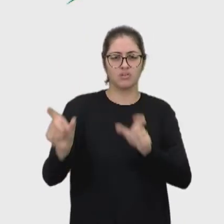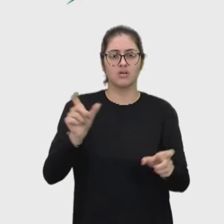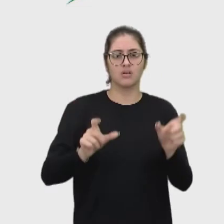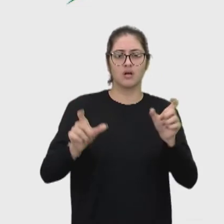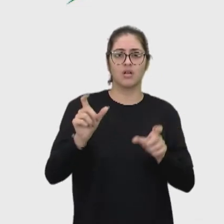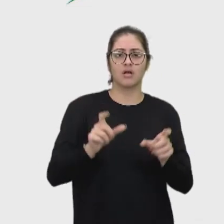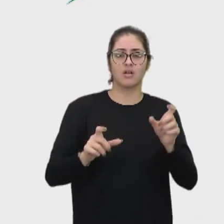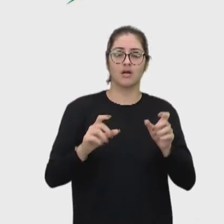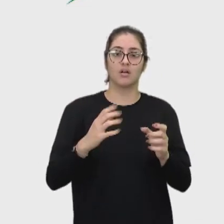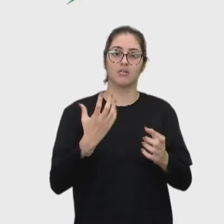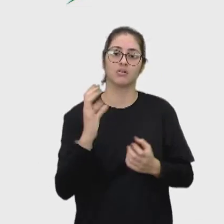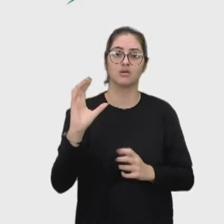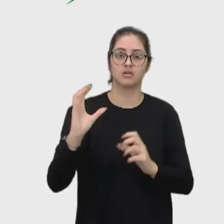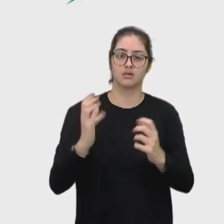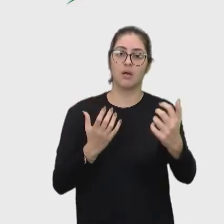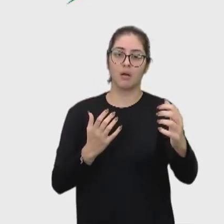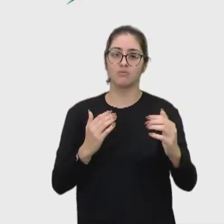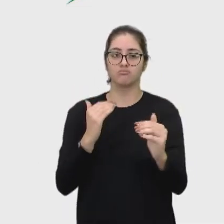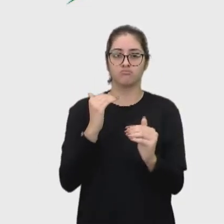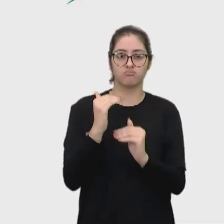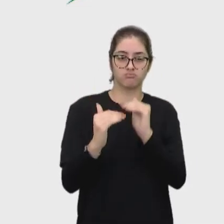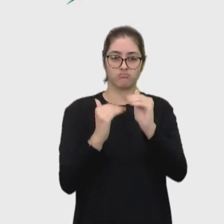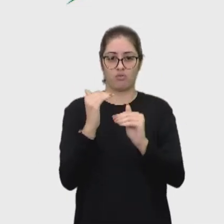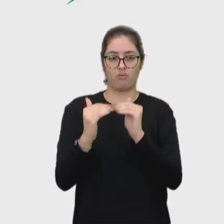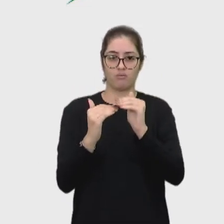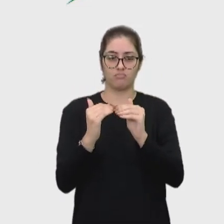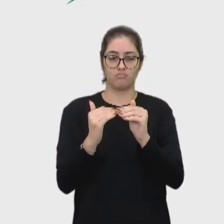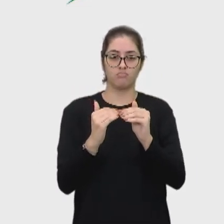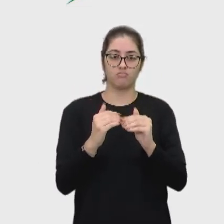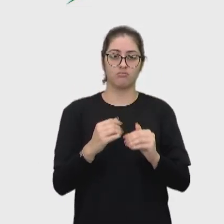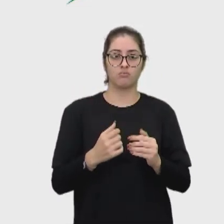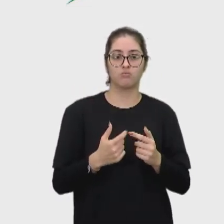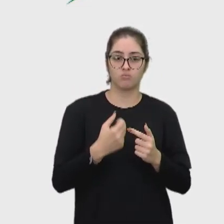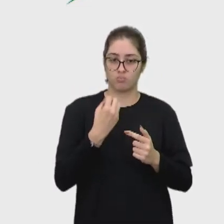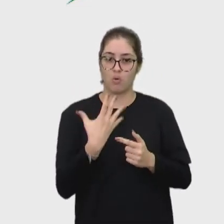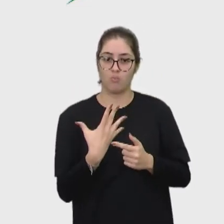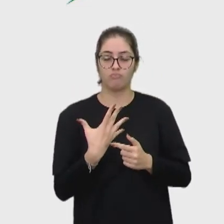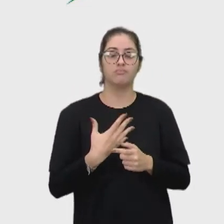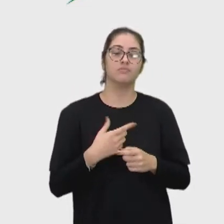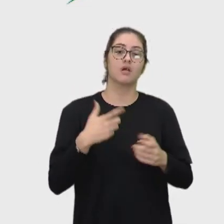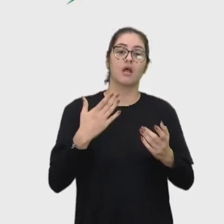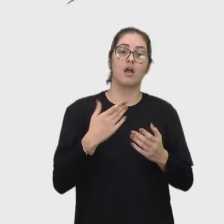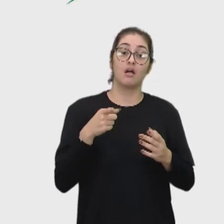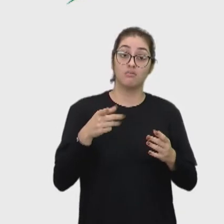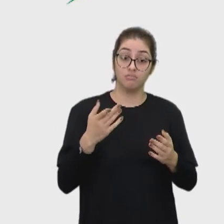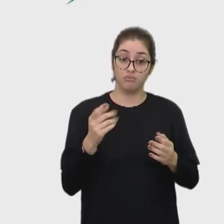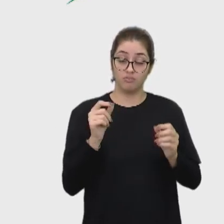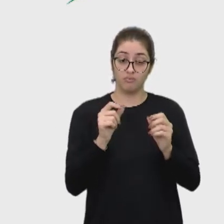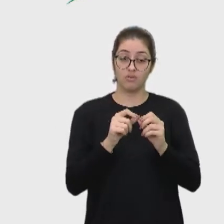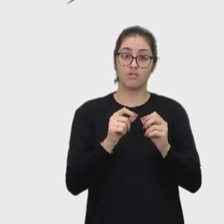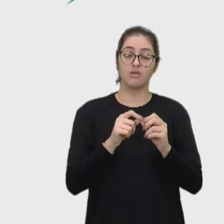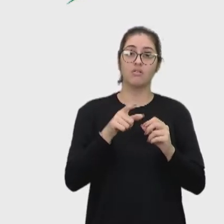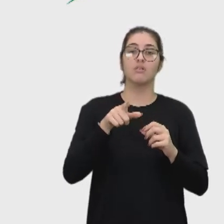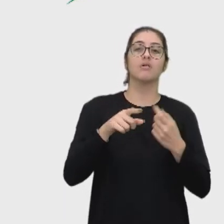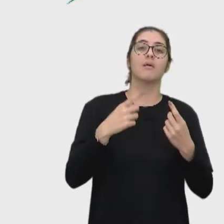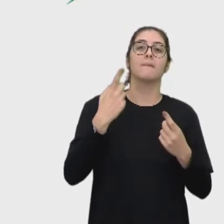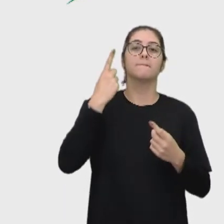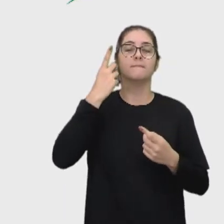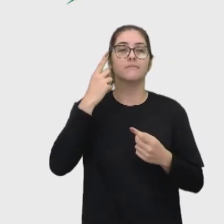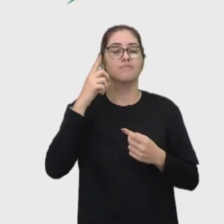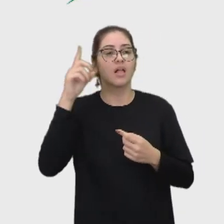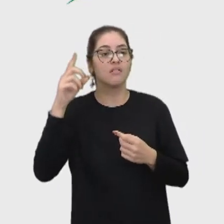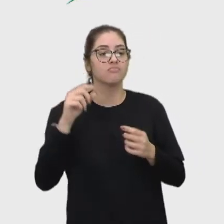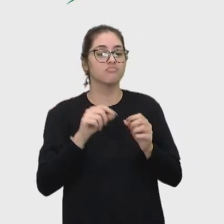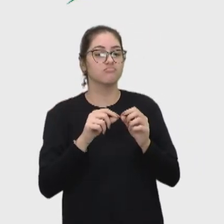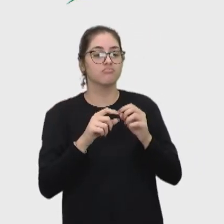sustentável, que nós tratamos aqui, né, nesse componente, né? A partir disso, faça intervenções caso seja necessário